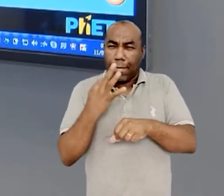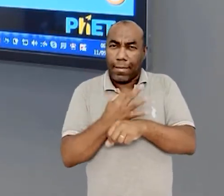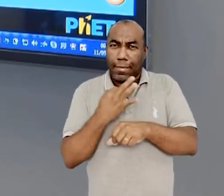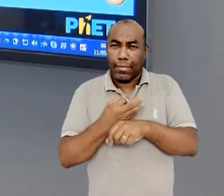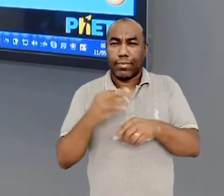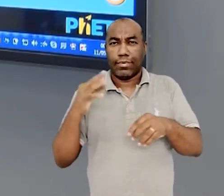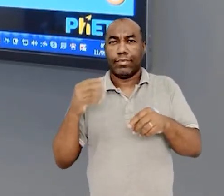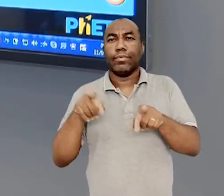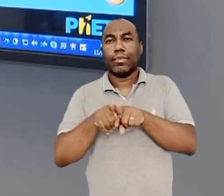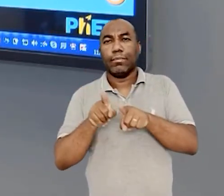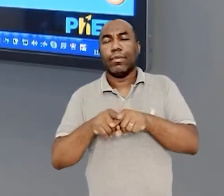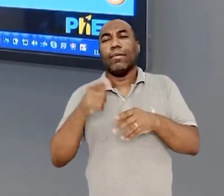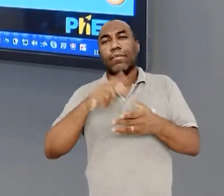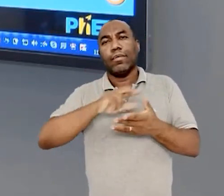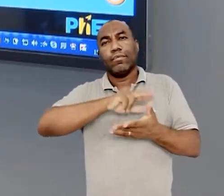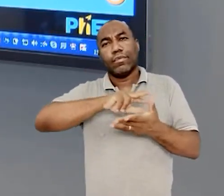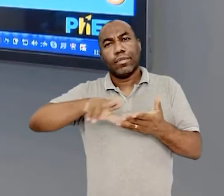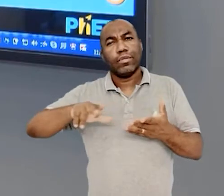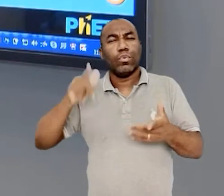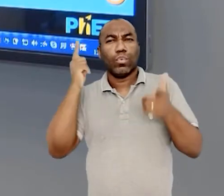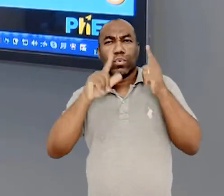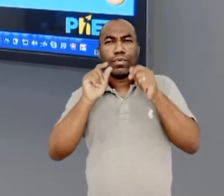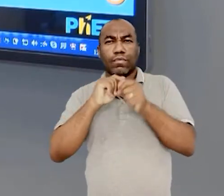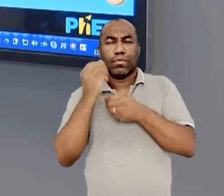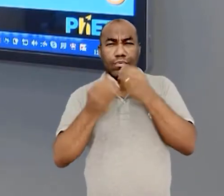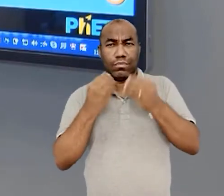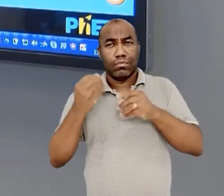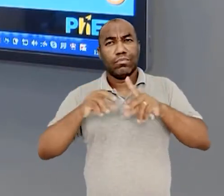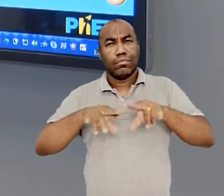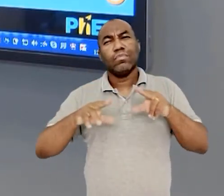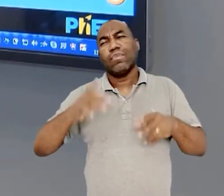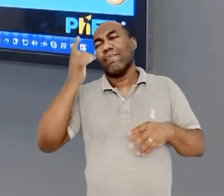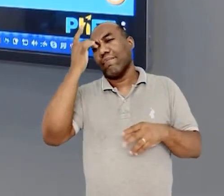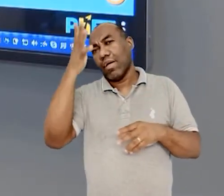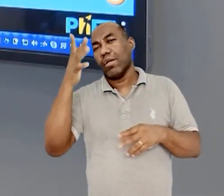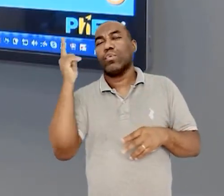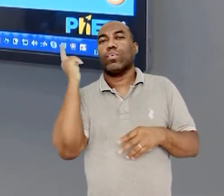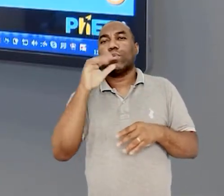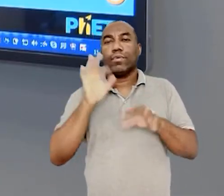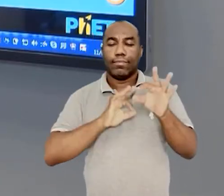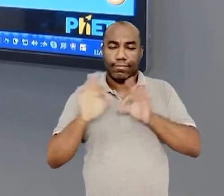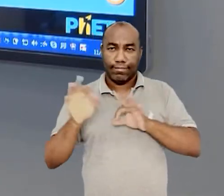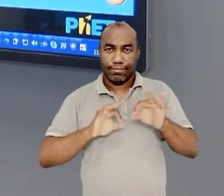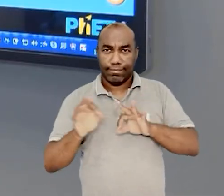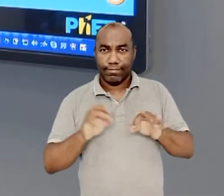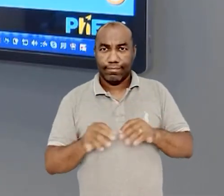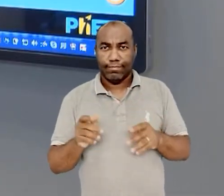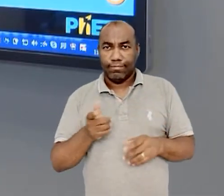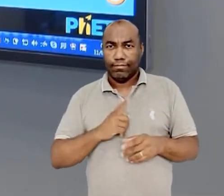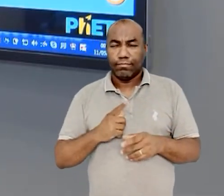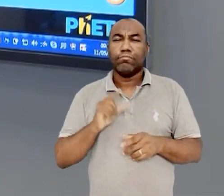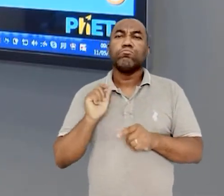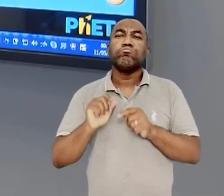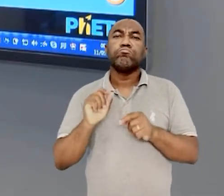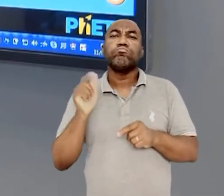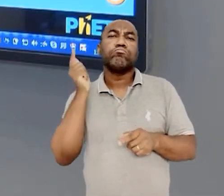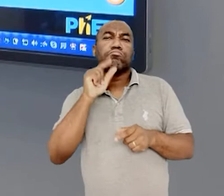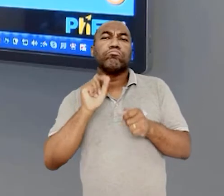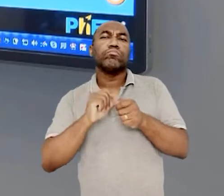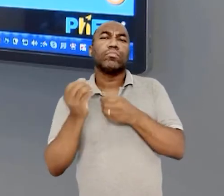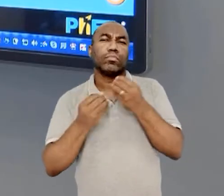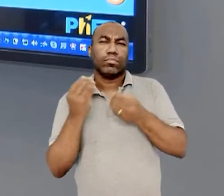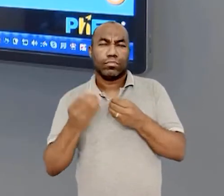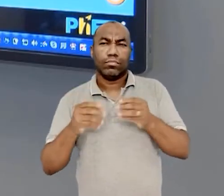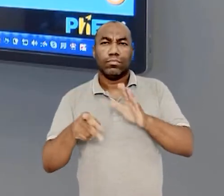resistência elétrica e intensidade de corrente elétrica. É uma fórmula bem fácil. URI. U de diferença